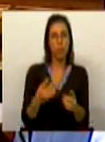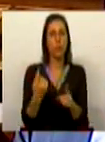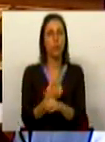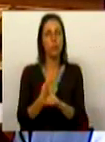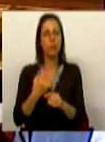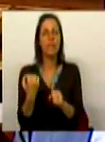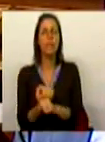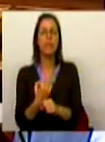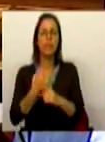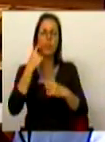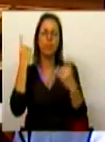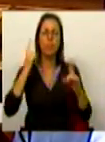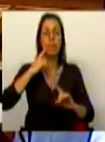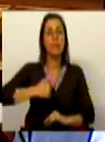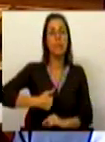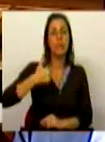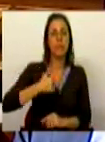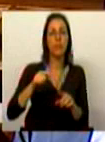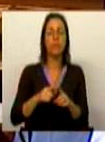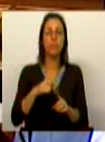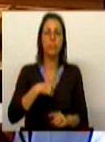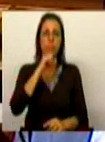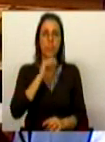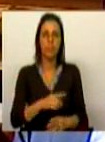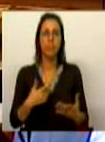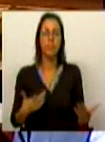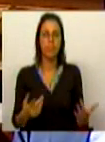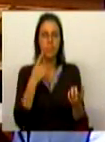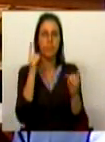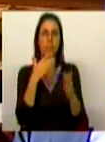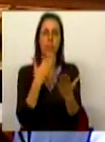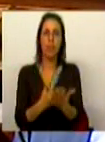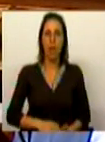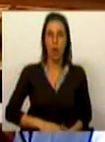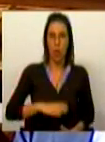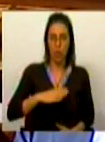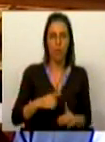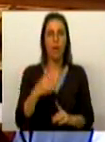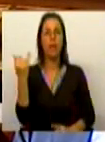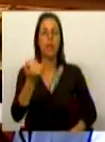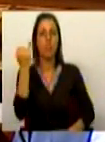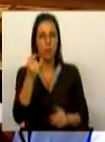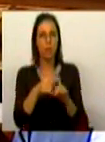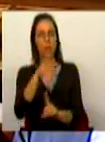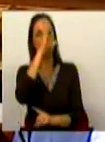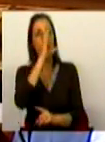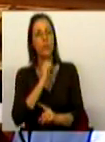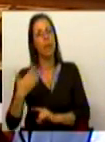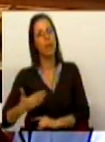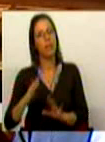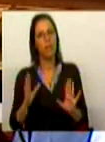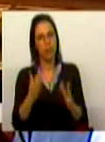e serviços públicos fundamentais, fomos capazes de restituir confiança nas instituições e no Estado de